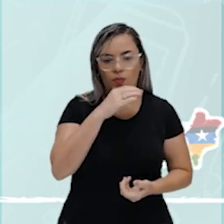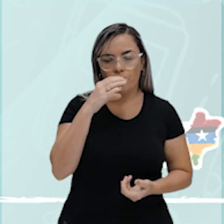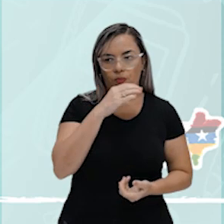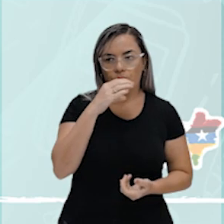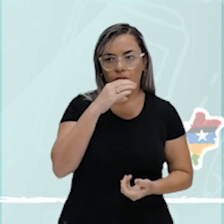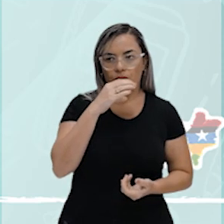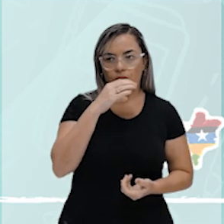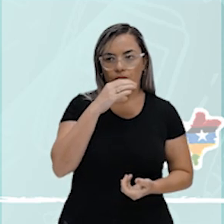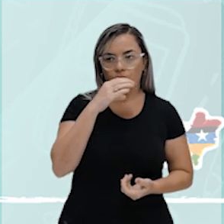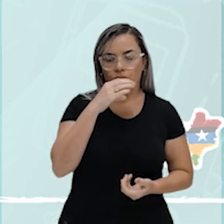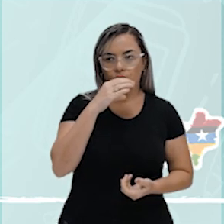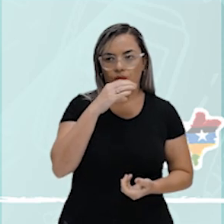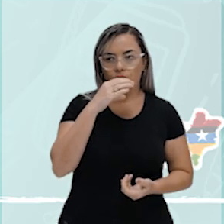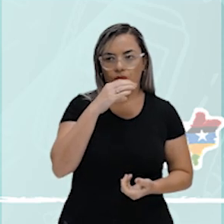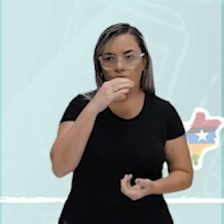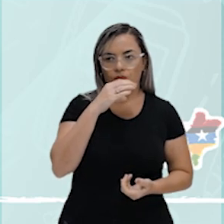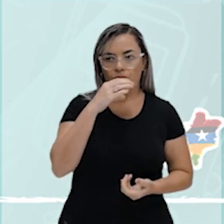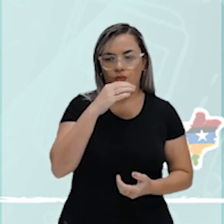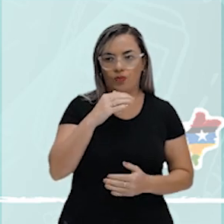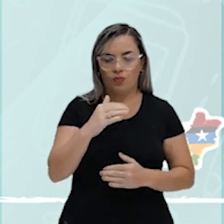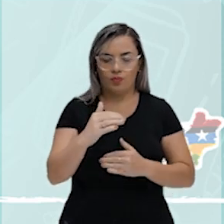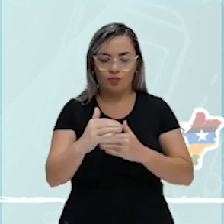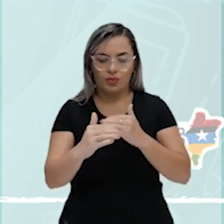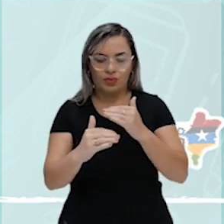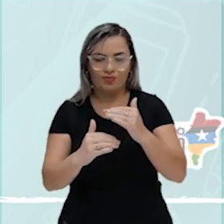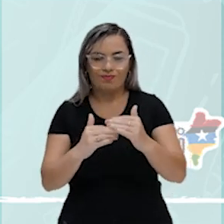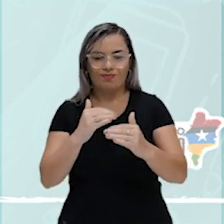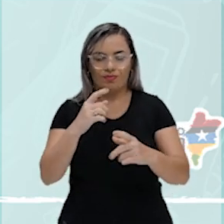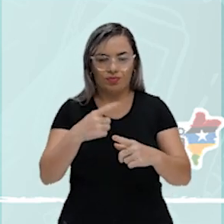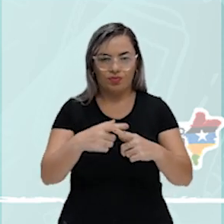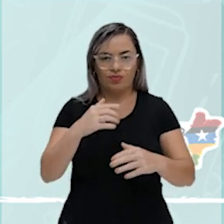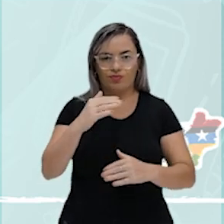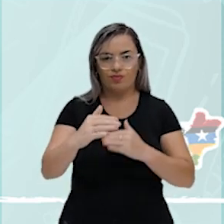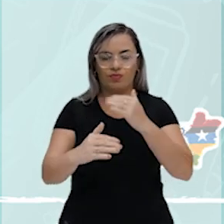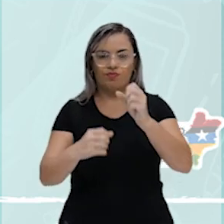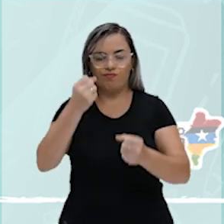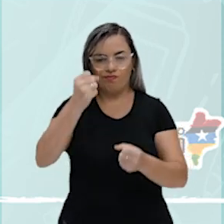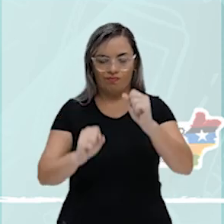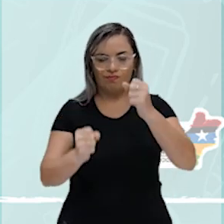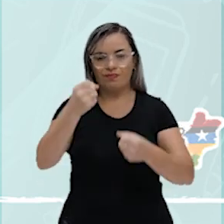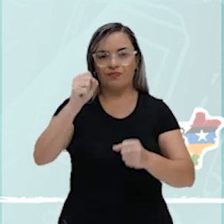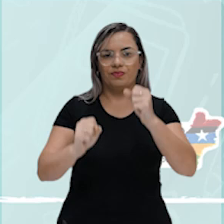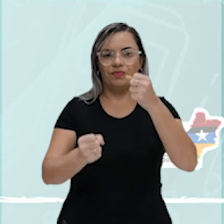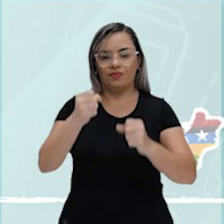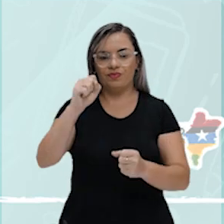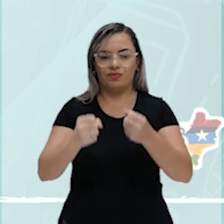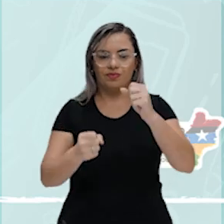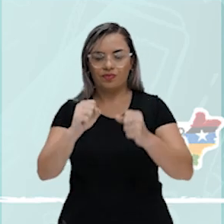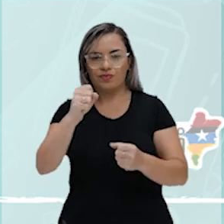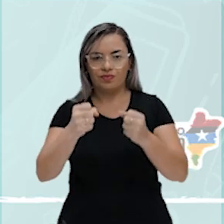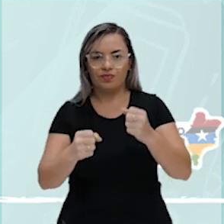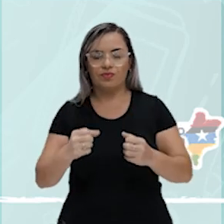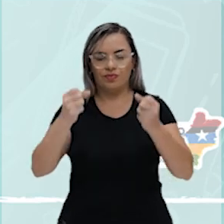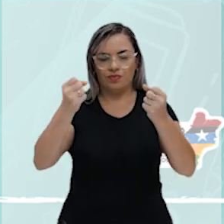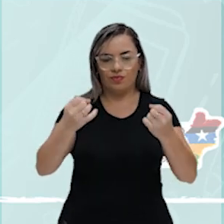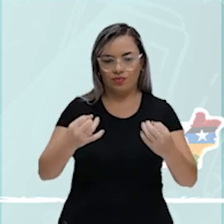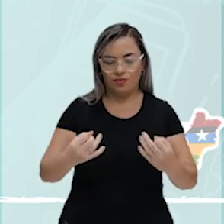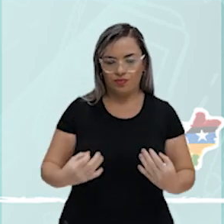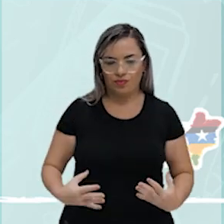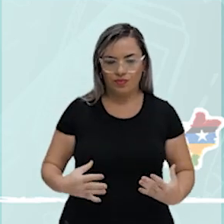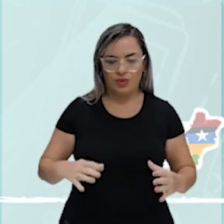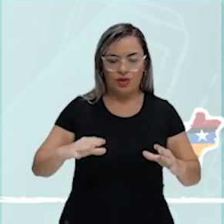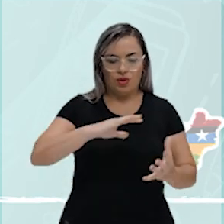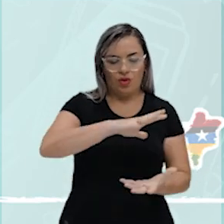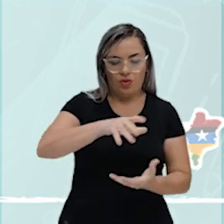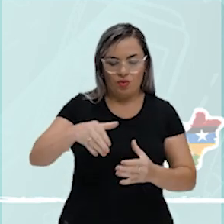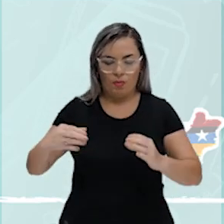com esse avanço dos desenvolvimentos industriais, né? Nós vamos falar sobre o buraco da camada de